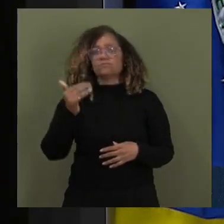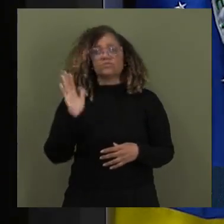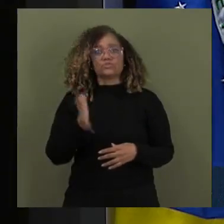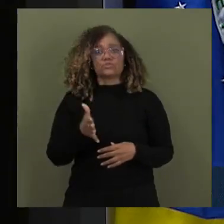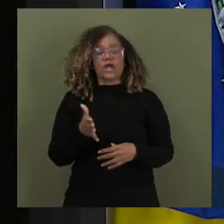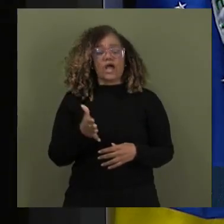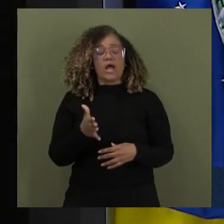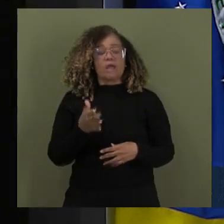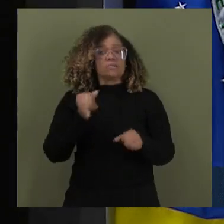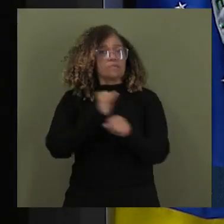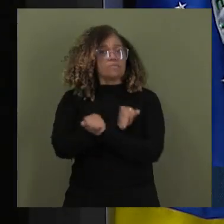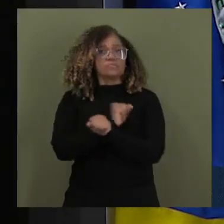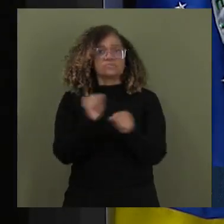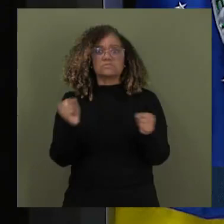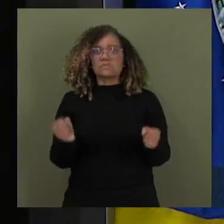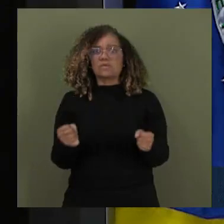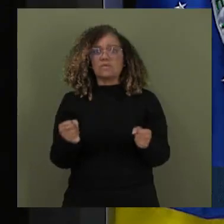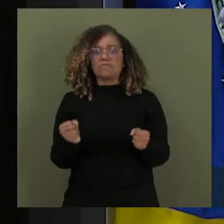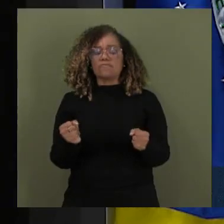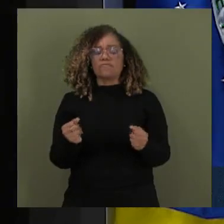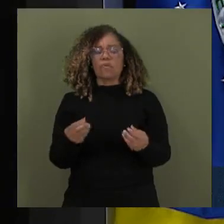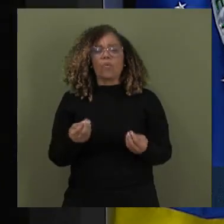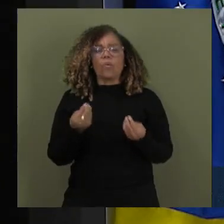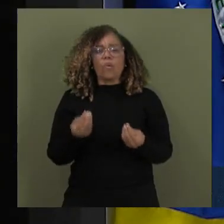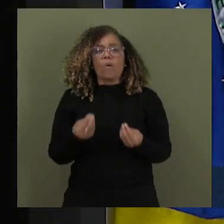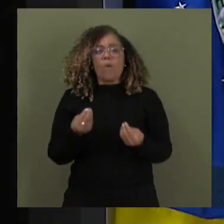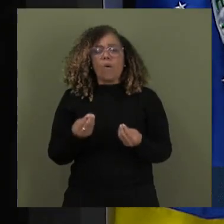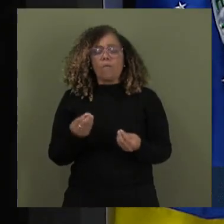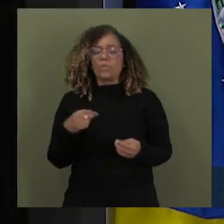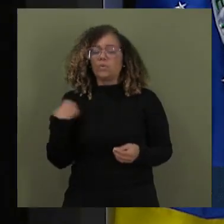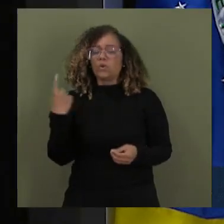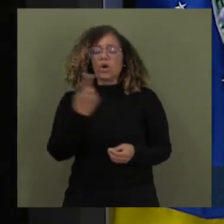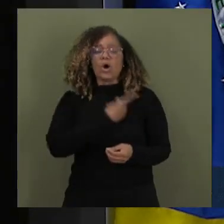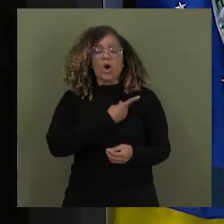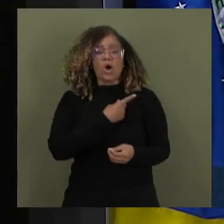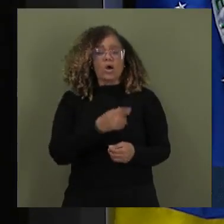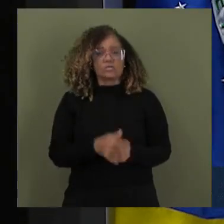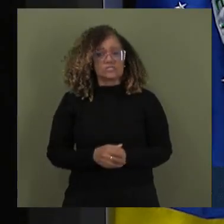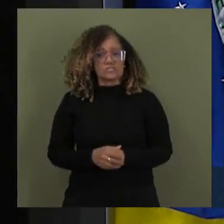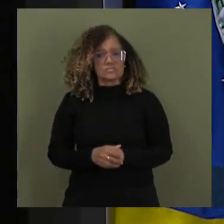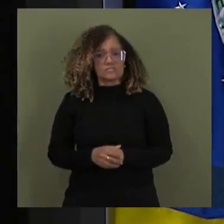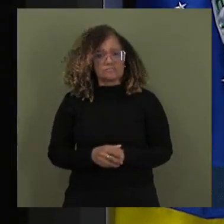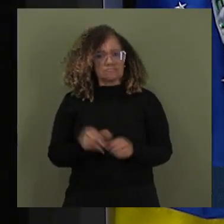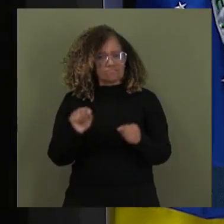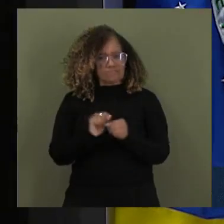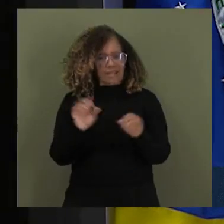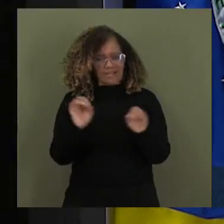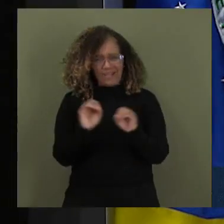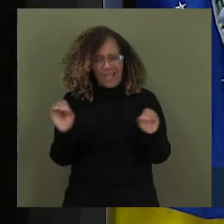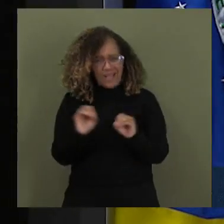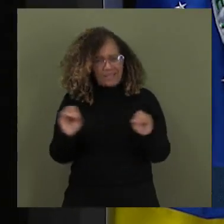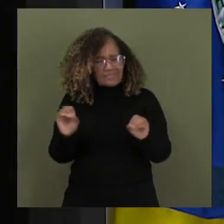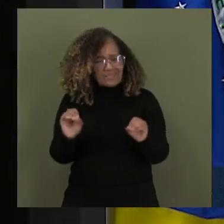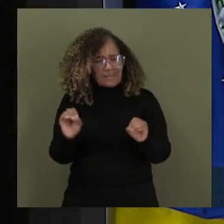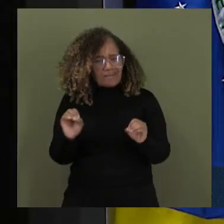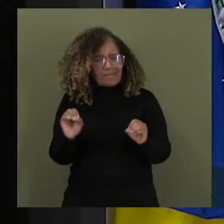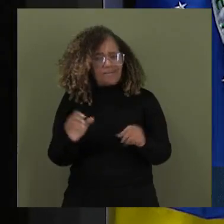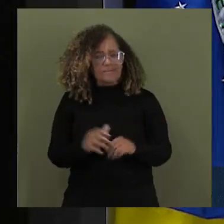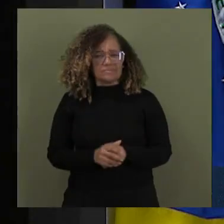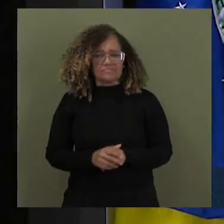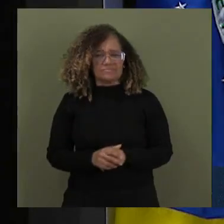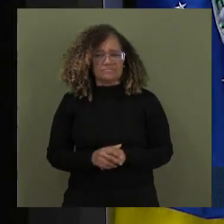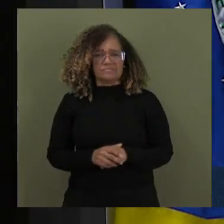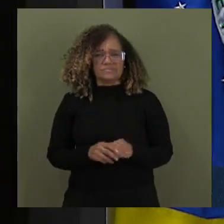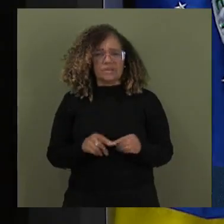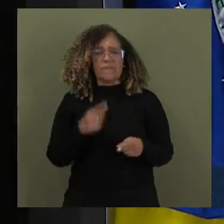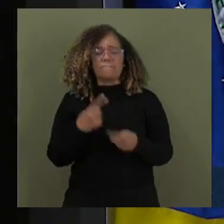Não é possível que nós não vamos reagir, independente de corrente política. É uma questão